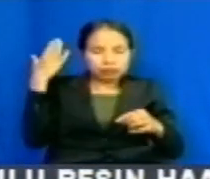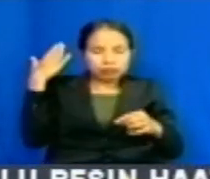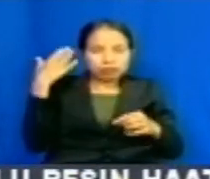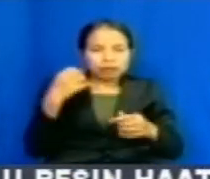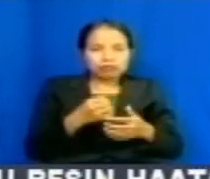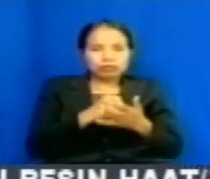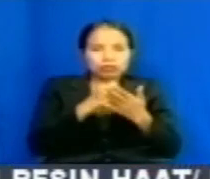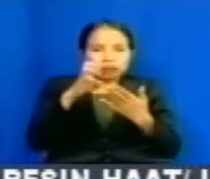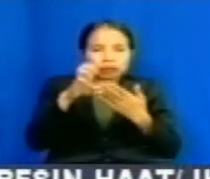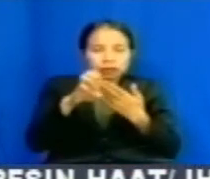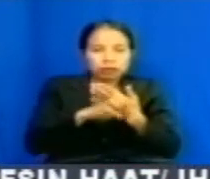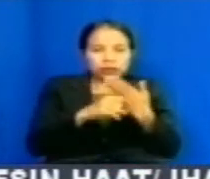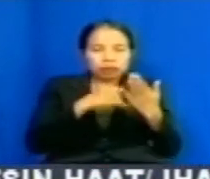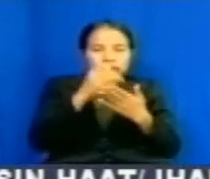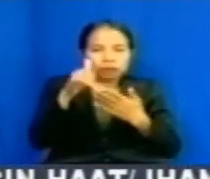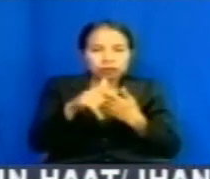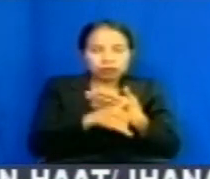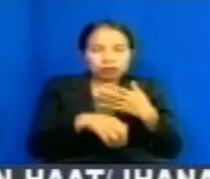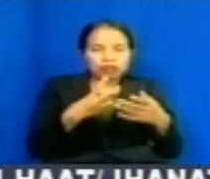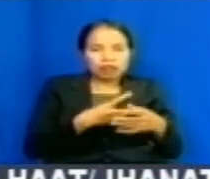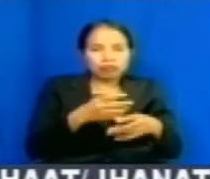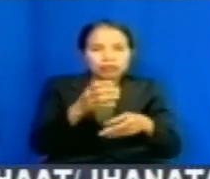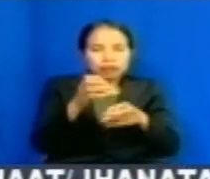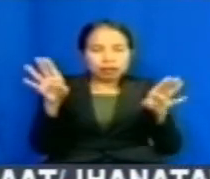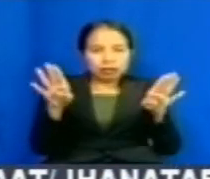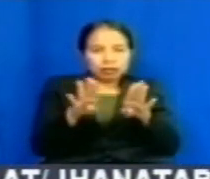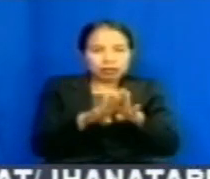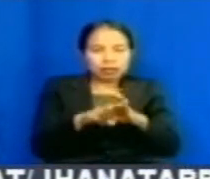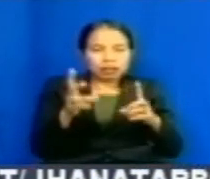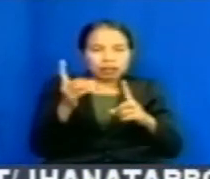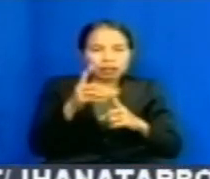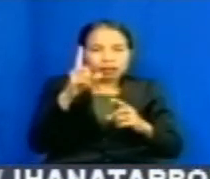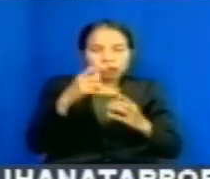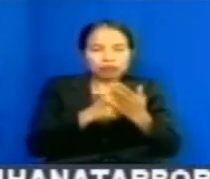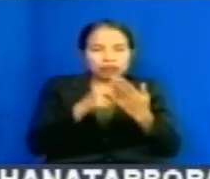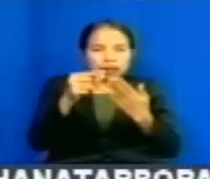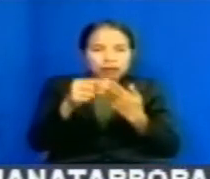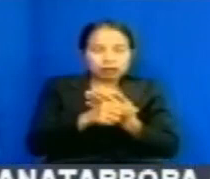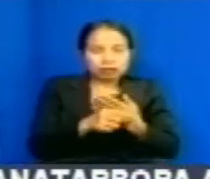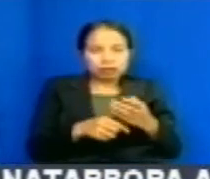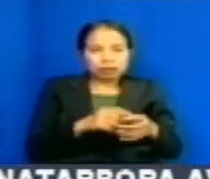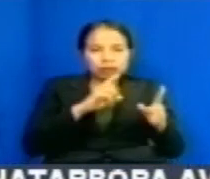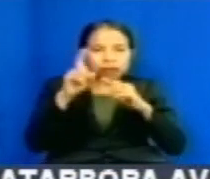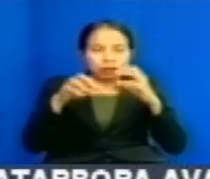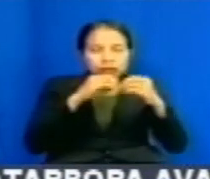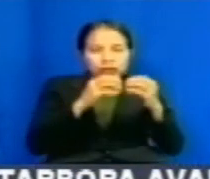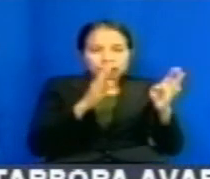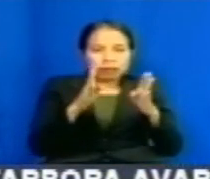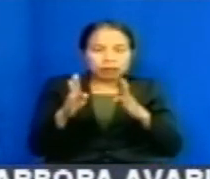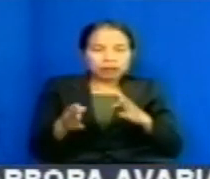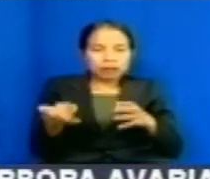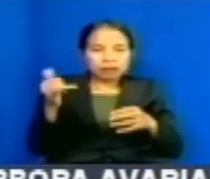junho entre julho enta ami foti takate iha de unde agustus ne. Questiona com a preparação selo